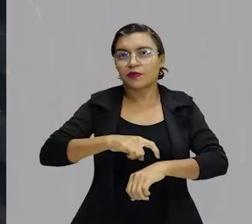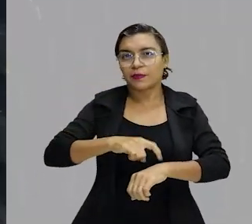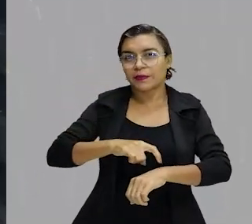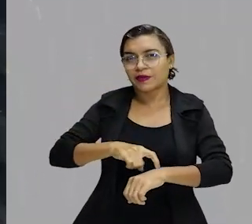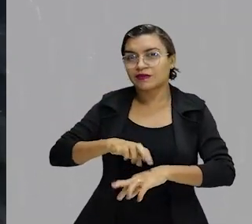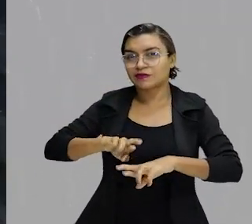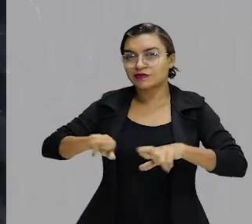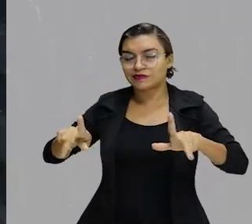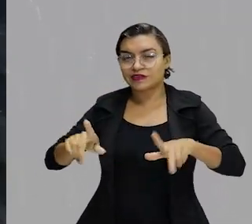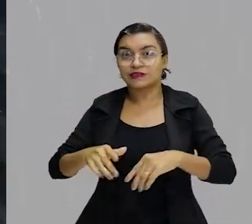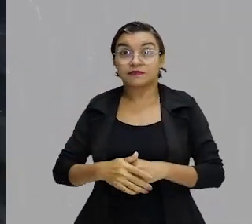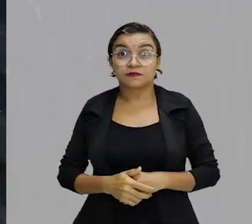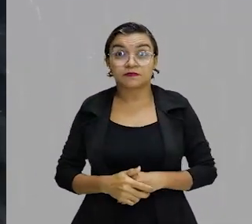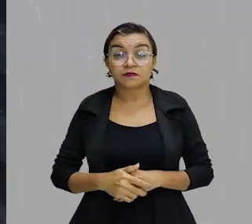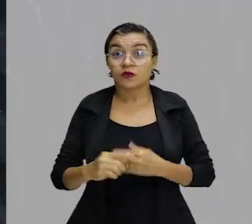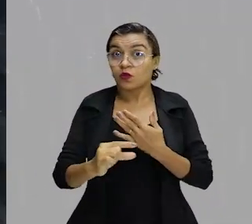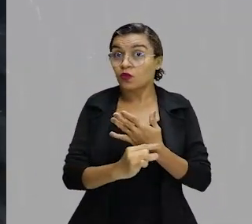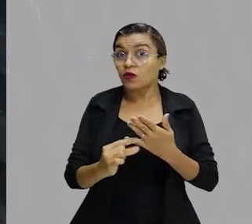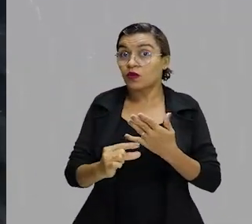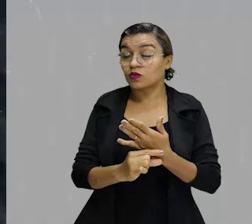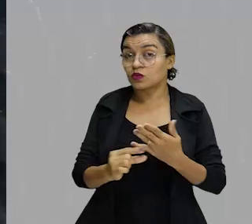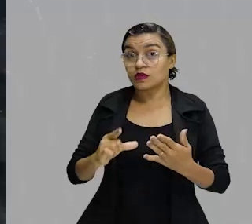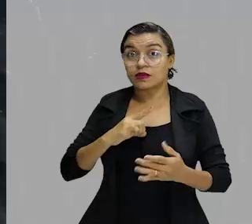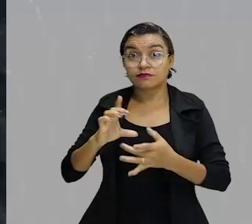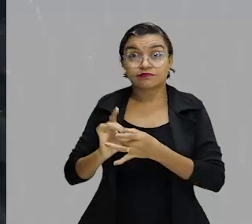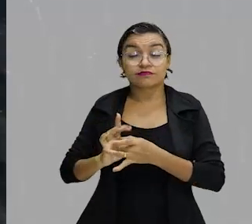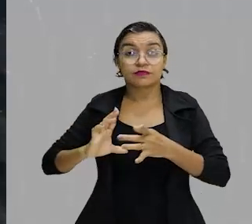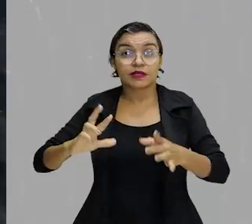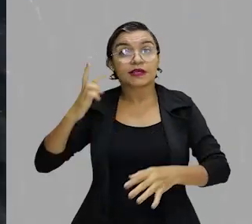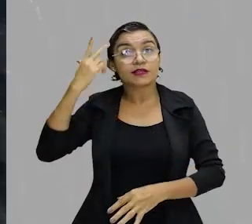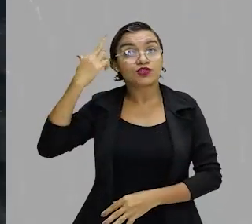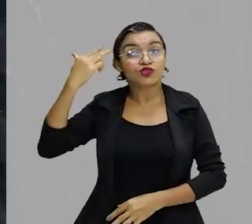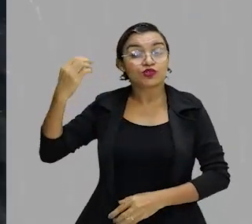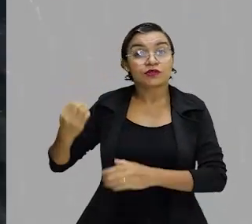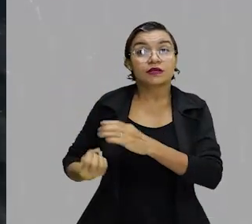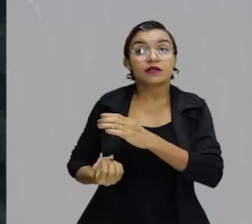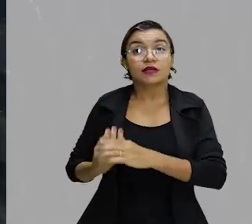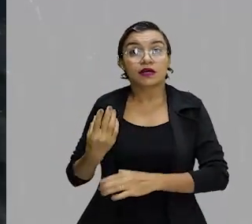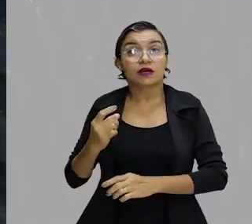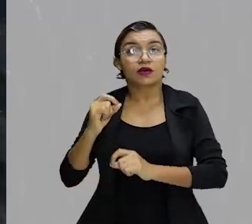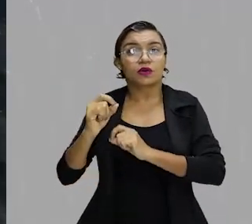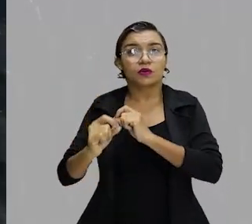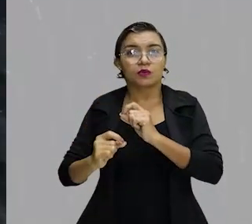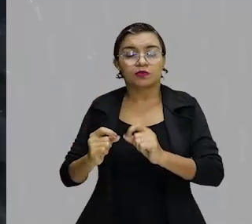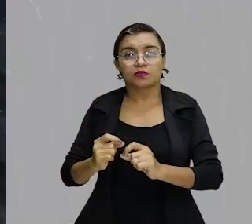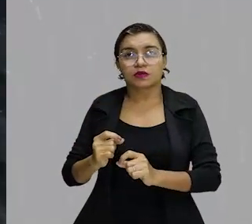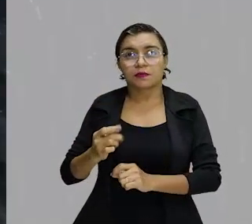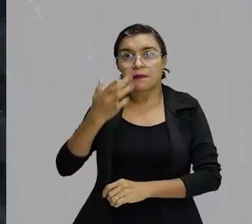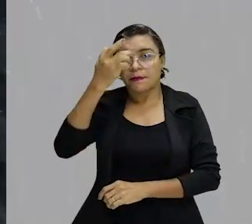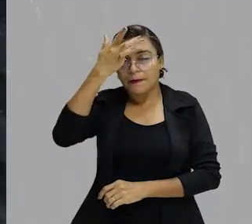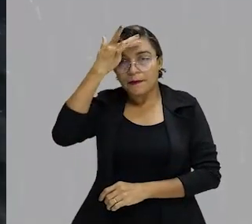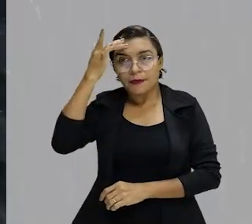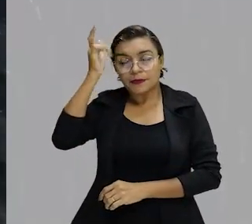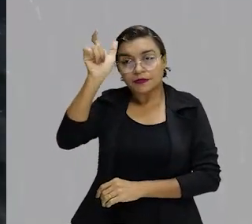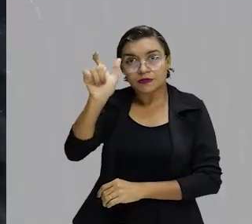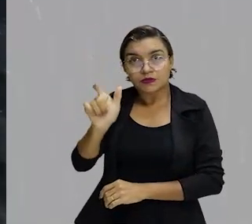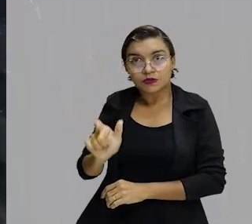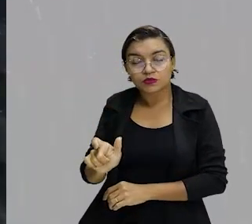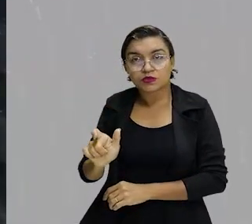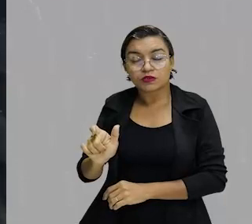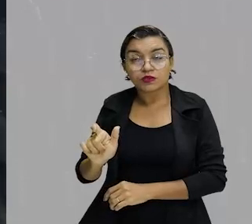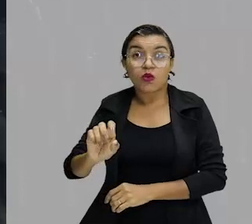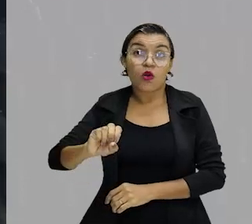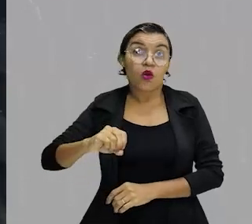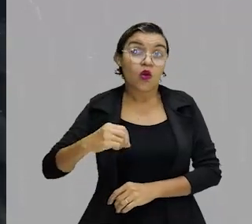autores têm a liberdade de criar uma história que é baseada em personagens ou eventos